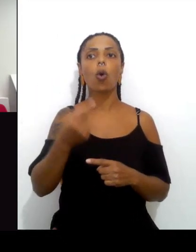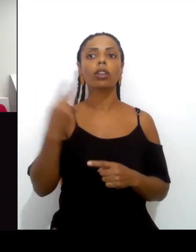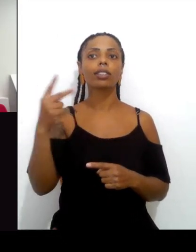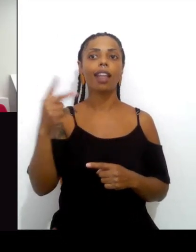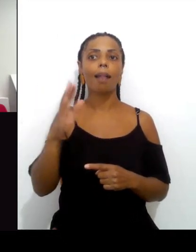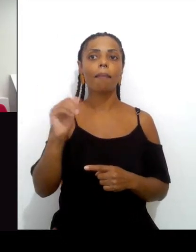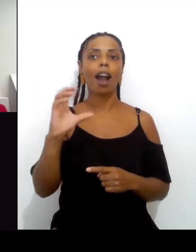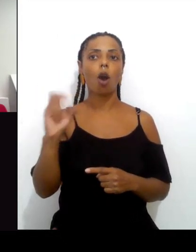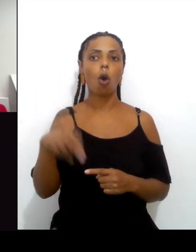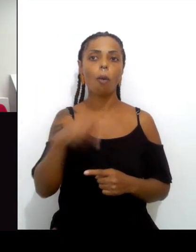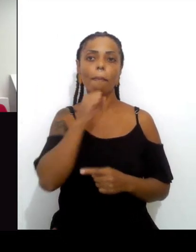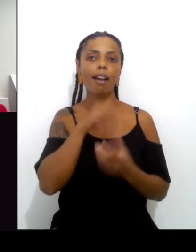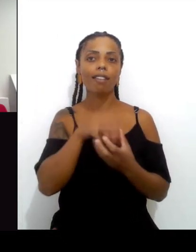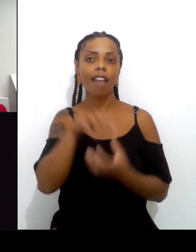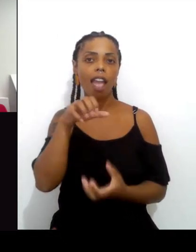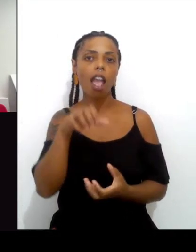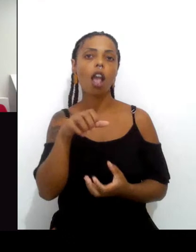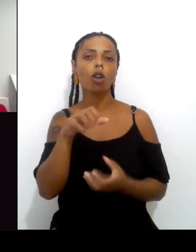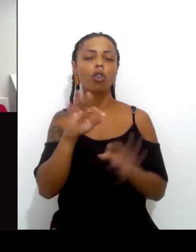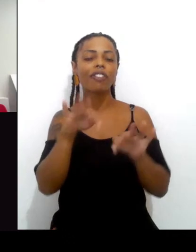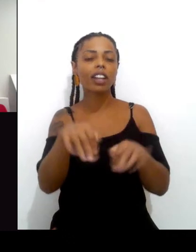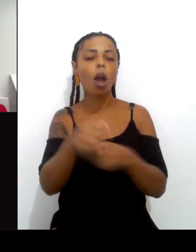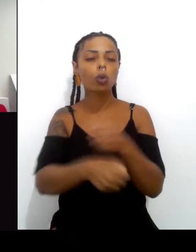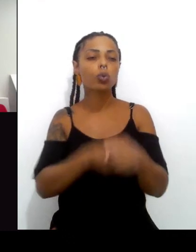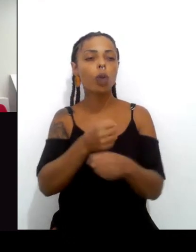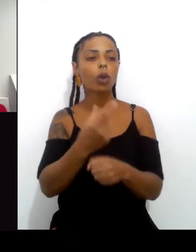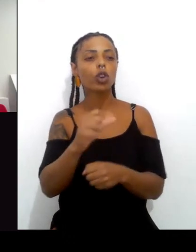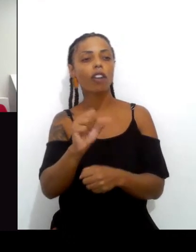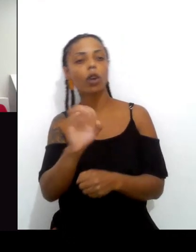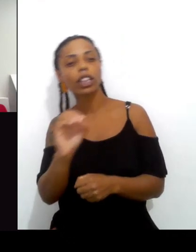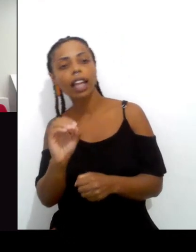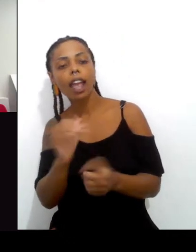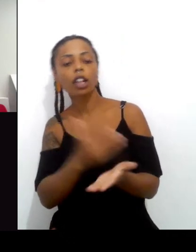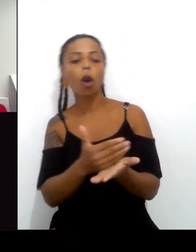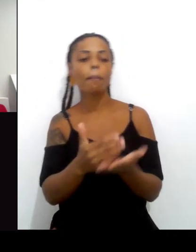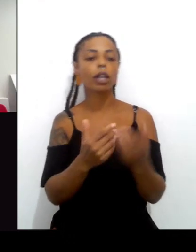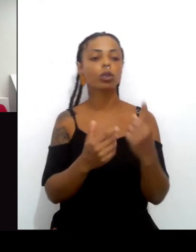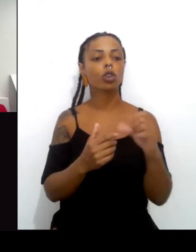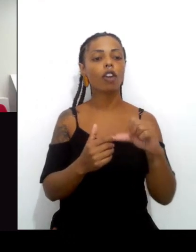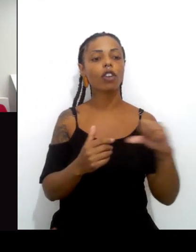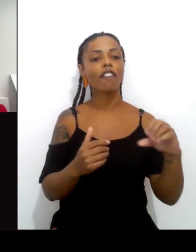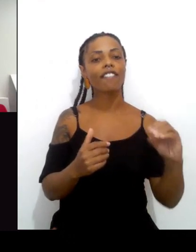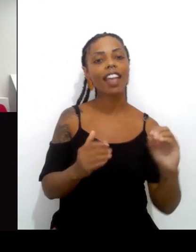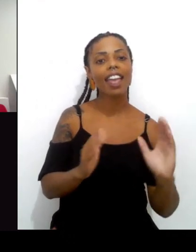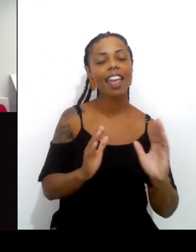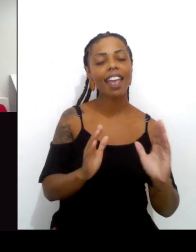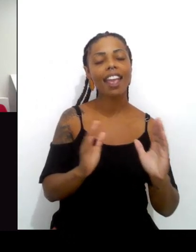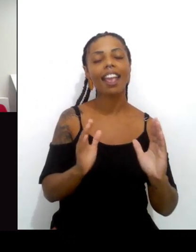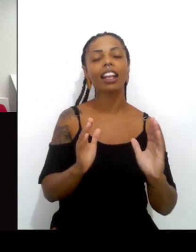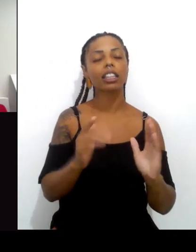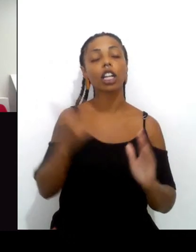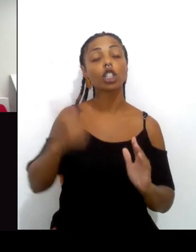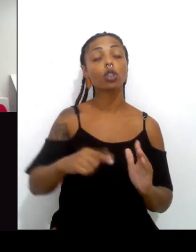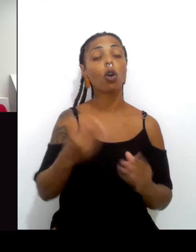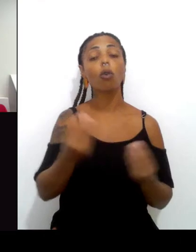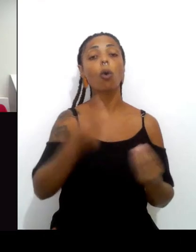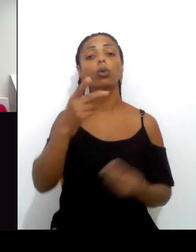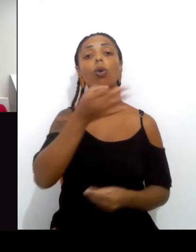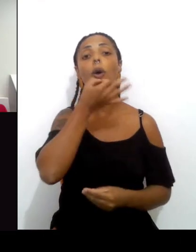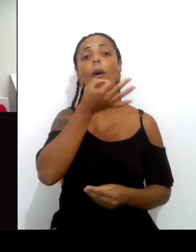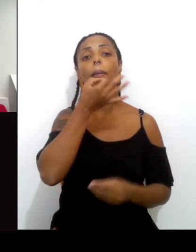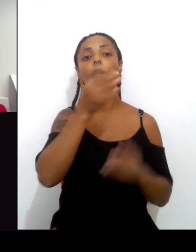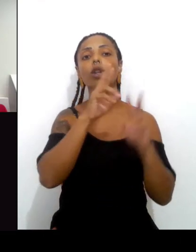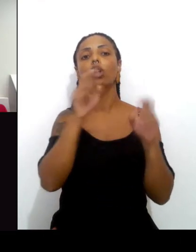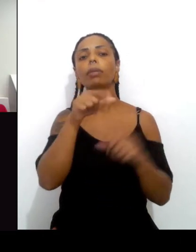do final dos anos 80 e e comecinho dos anos 90 e mais uma vez como que você vê essas transformações